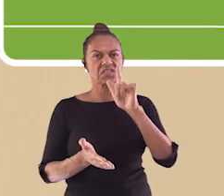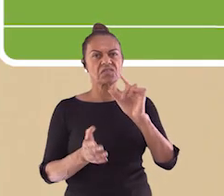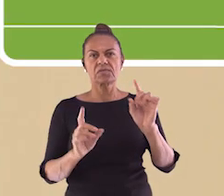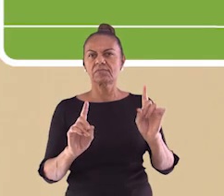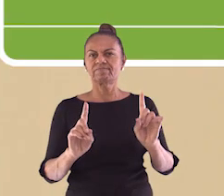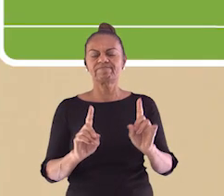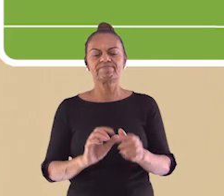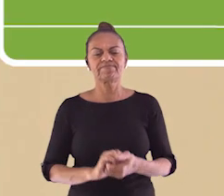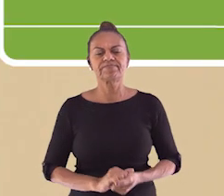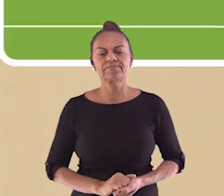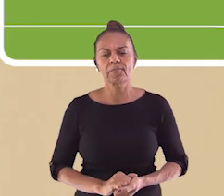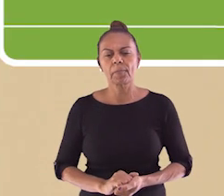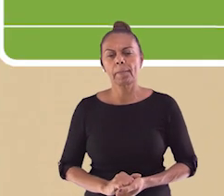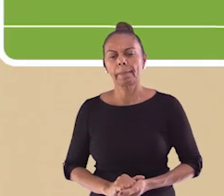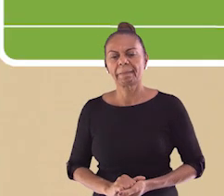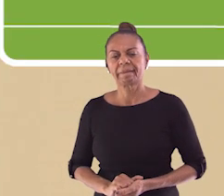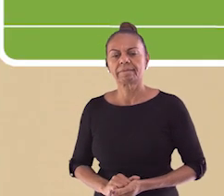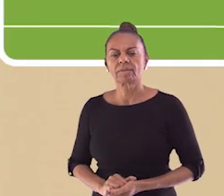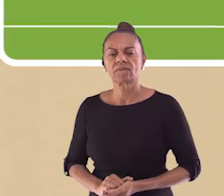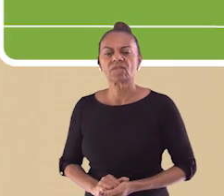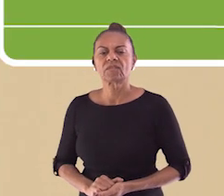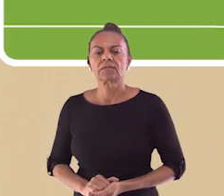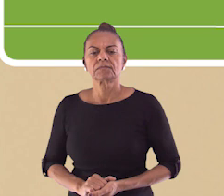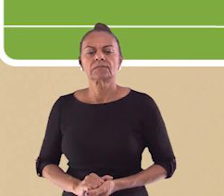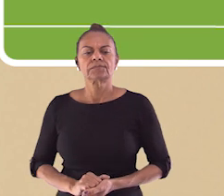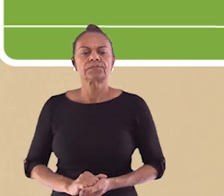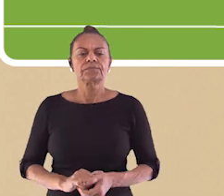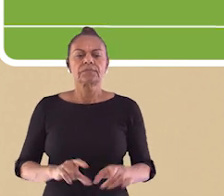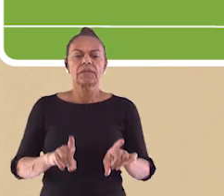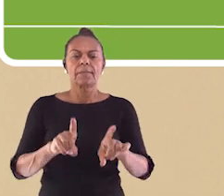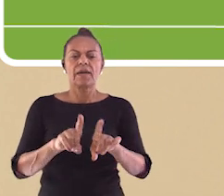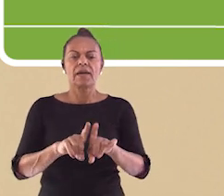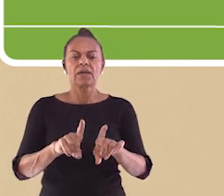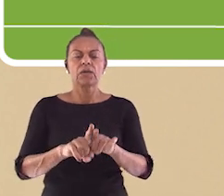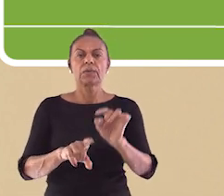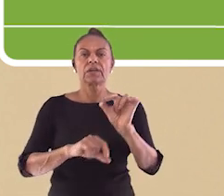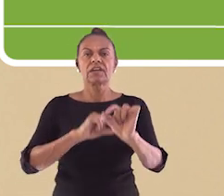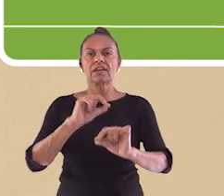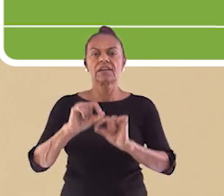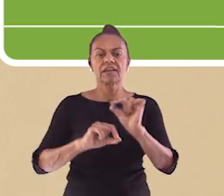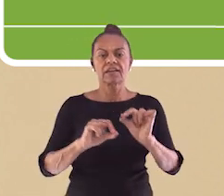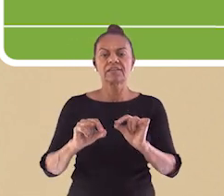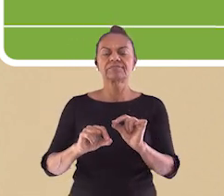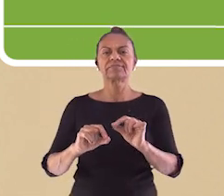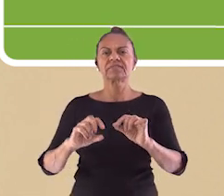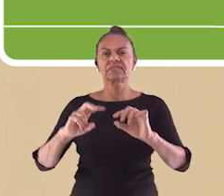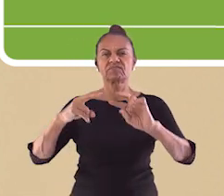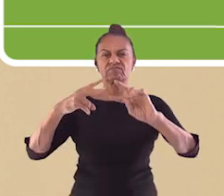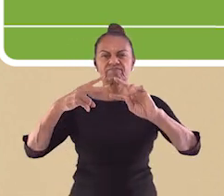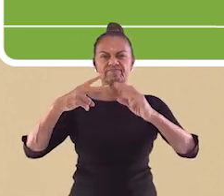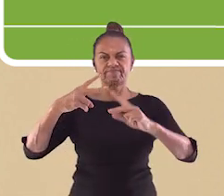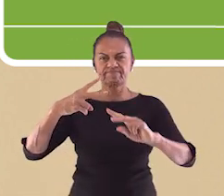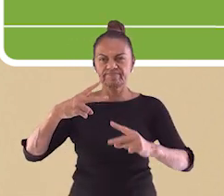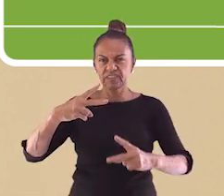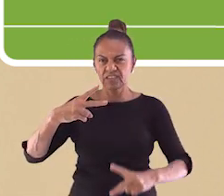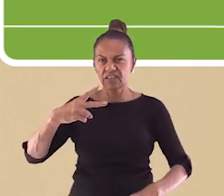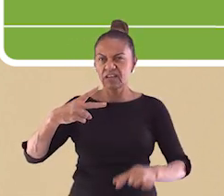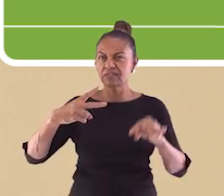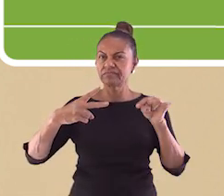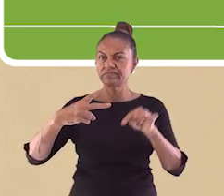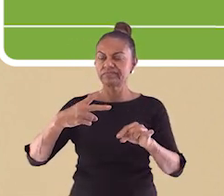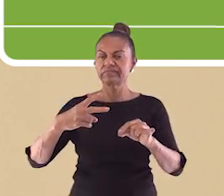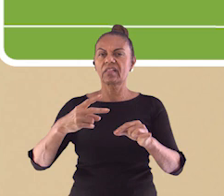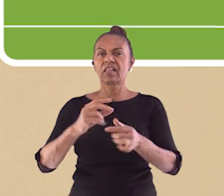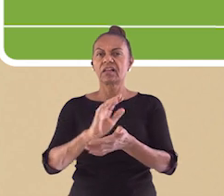A ação intensa dos raios ultravioletas também pode causar diversos males à saúde humana, como a degeneração